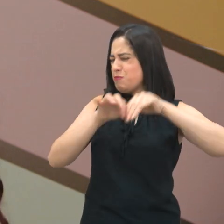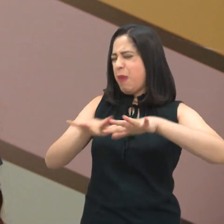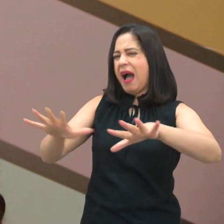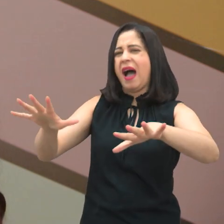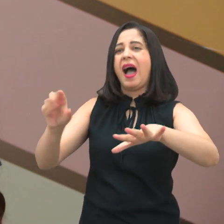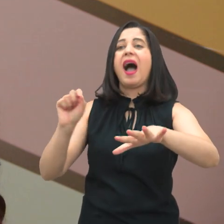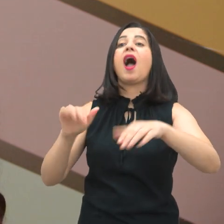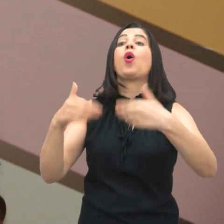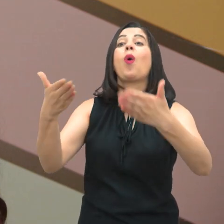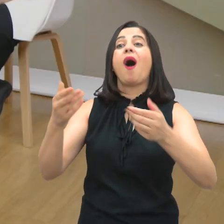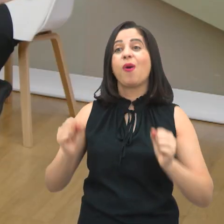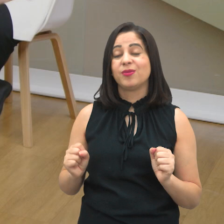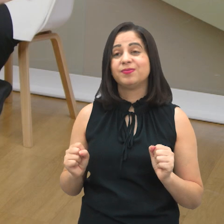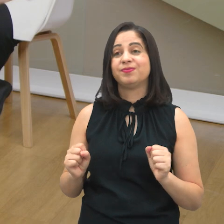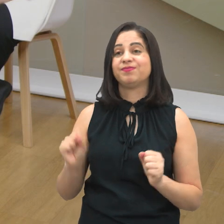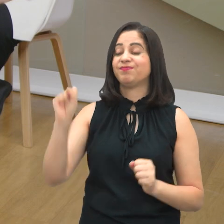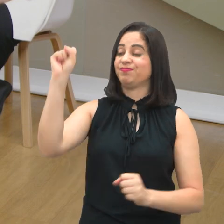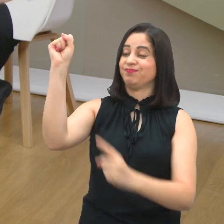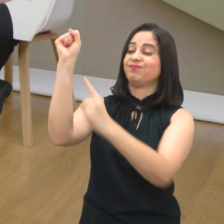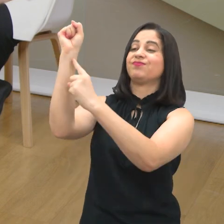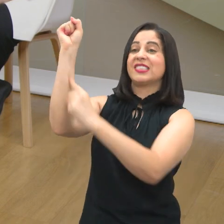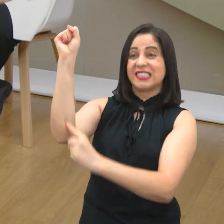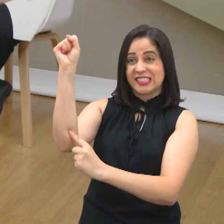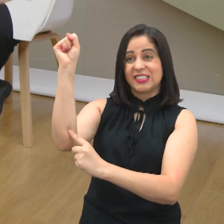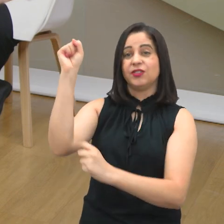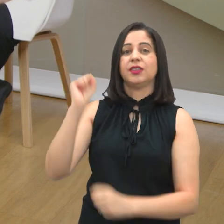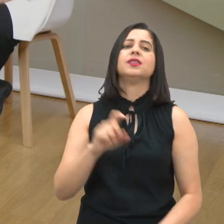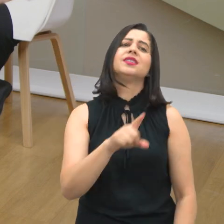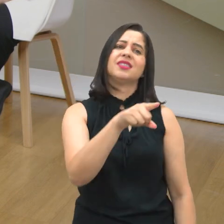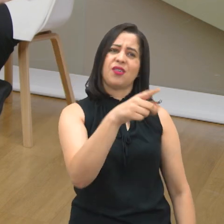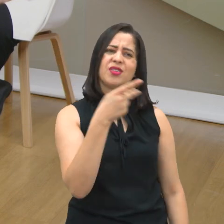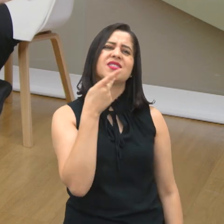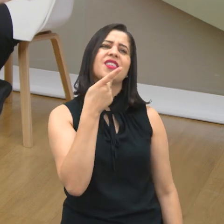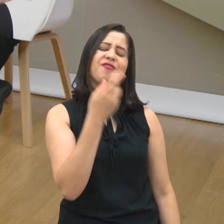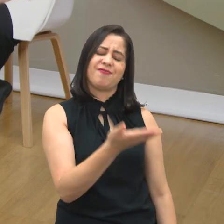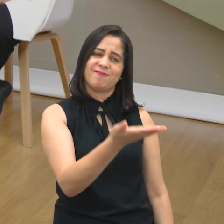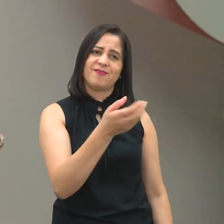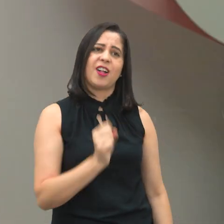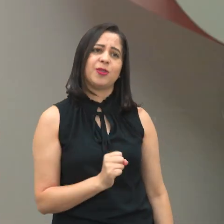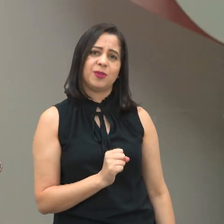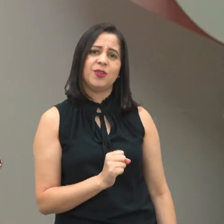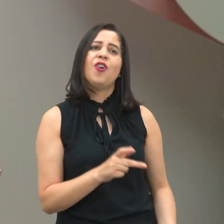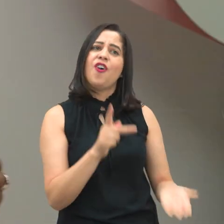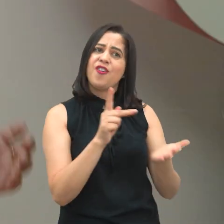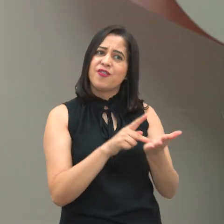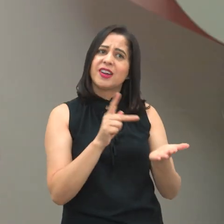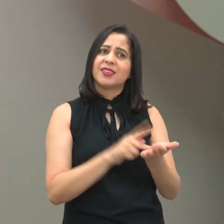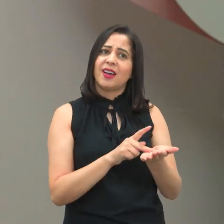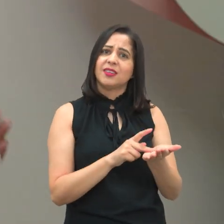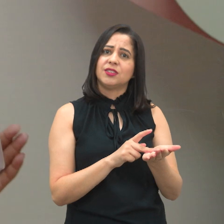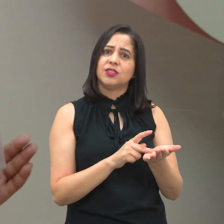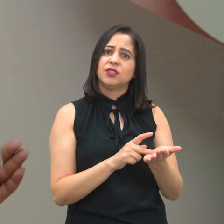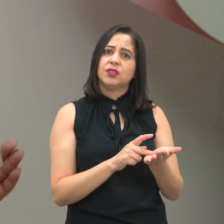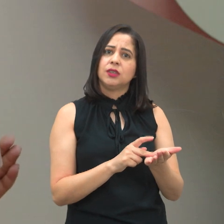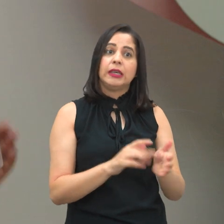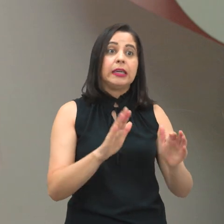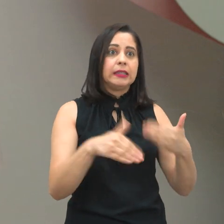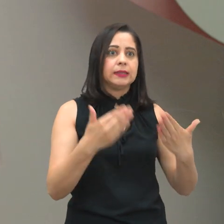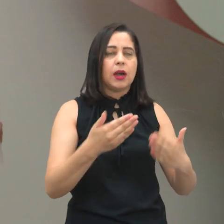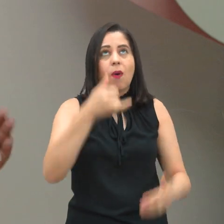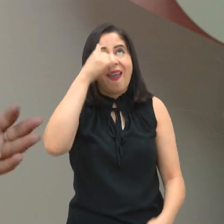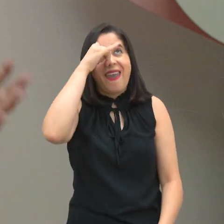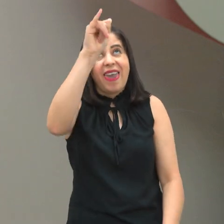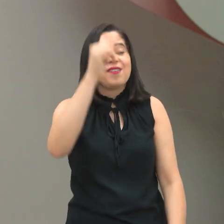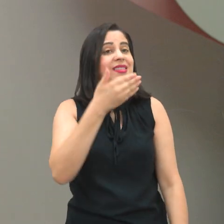é a sífilis. A senhora começou a comentar, você começou a comentar sobre Sim. a sífilis nos intervalos, né, nos bastidores. Então, prevenção é o